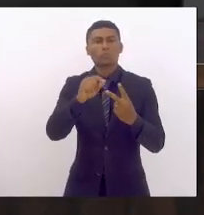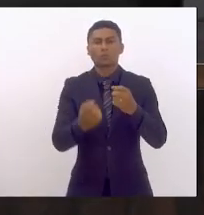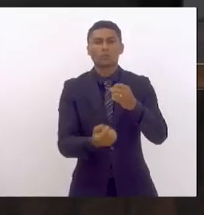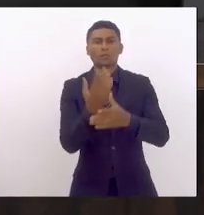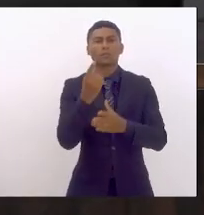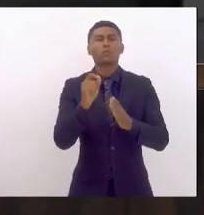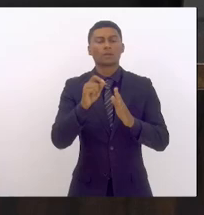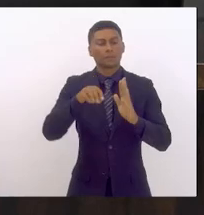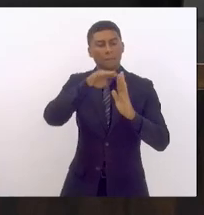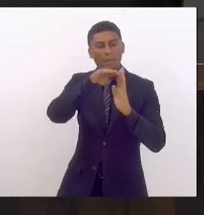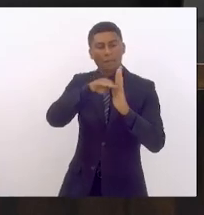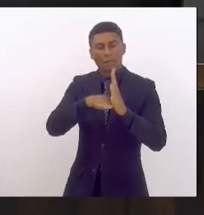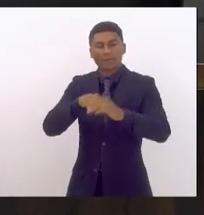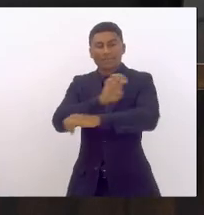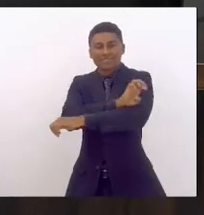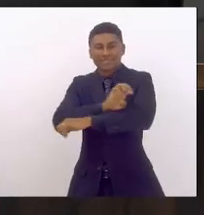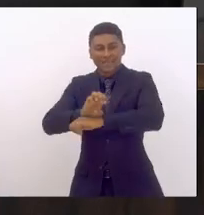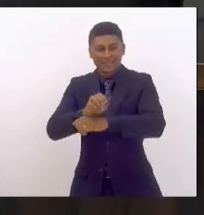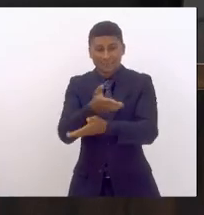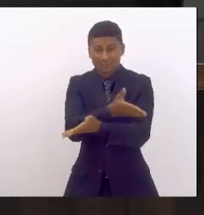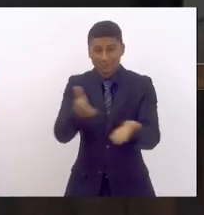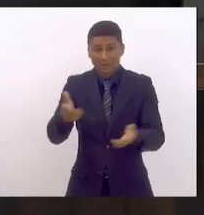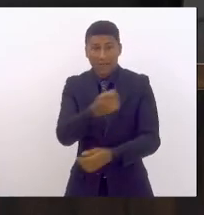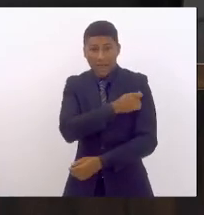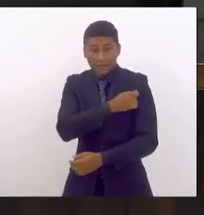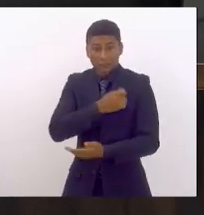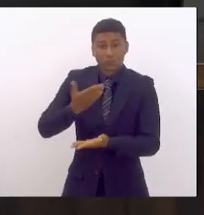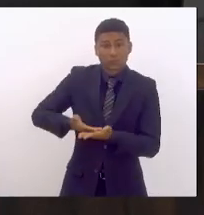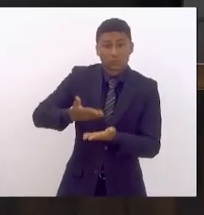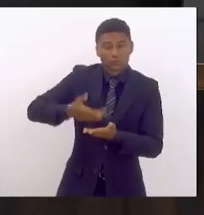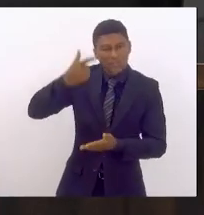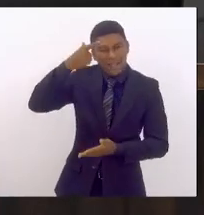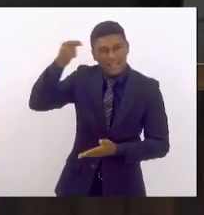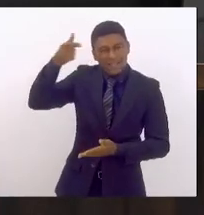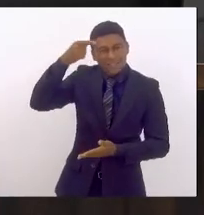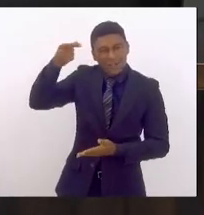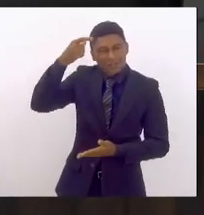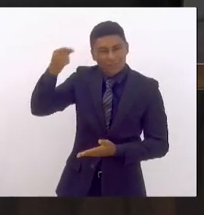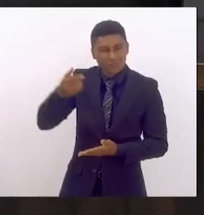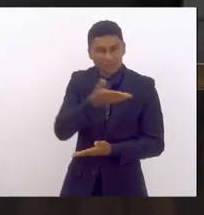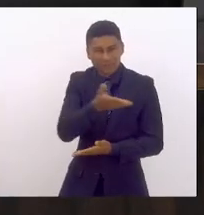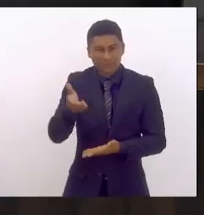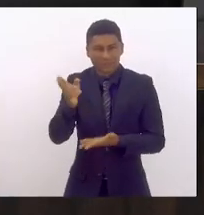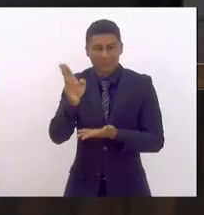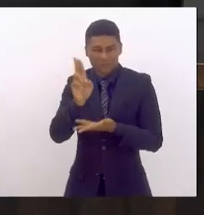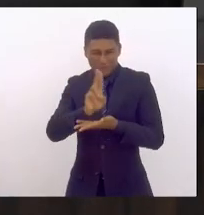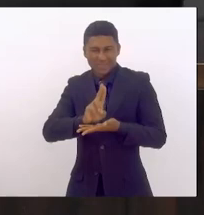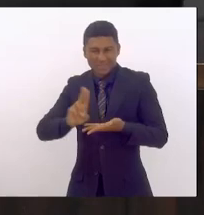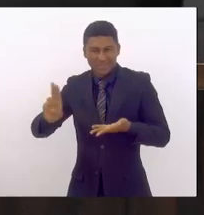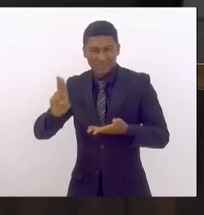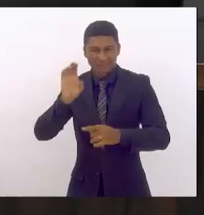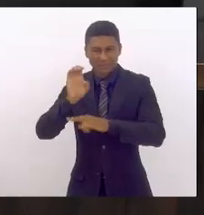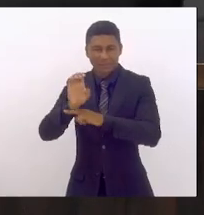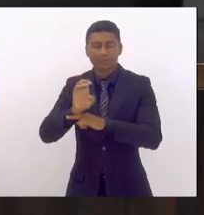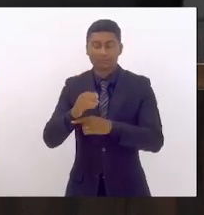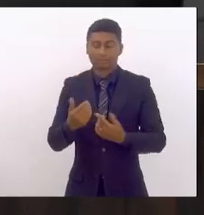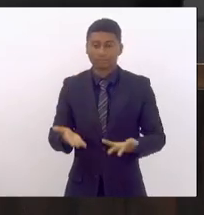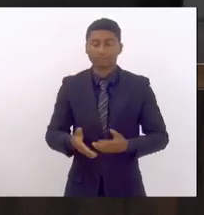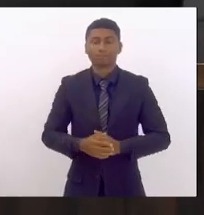de estágio na Rede Pública de educação para estudantes de licenciatura destruição estadual de ensino superior na forma que menciona em